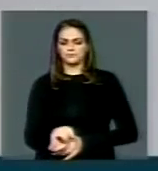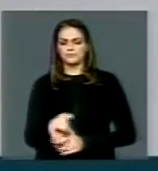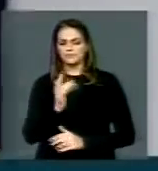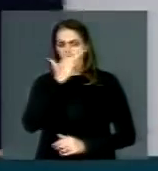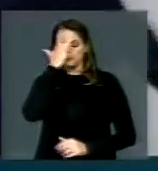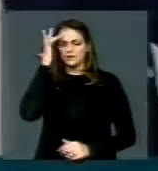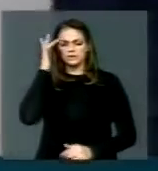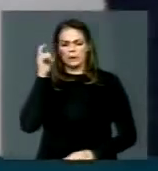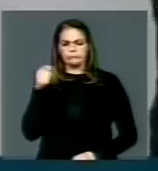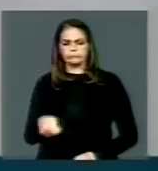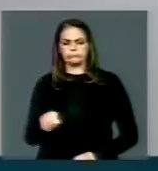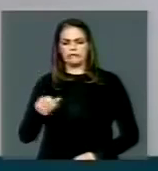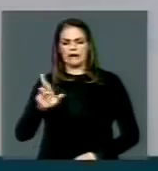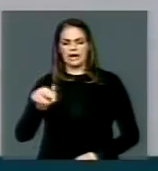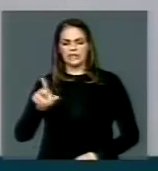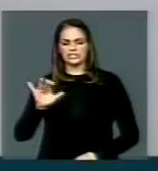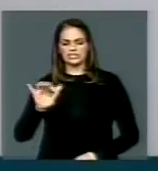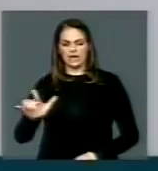que vocalizava o...